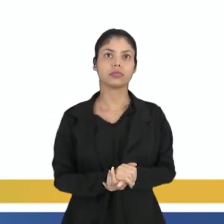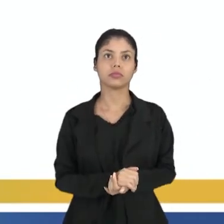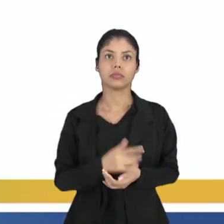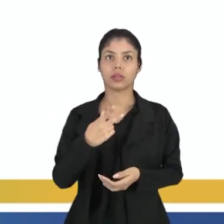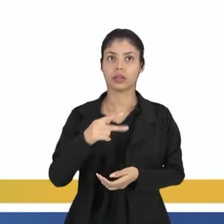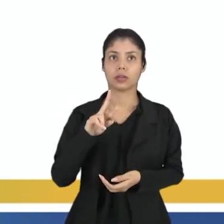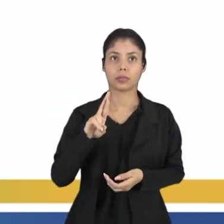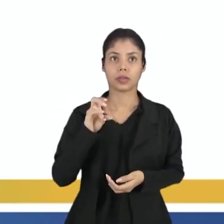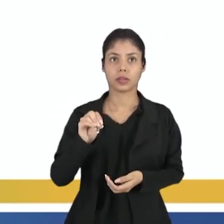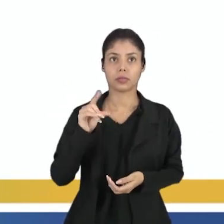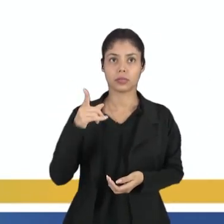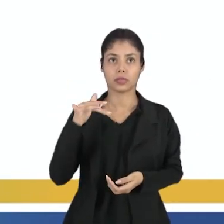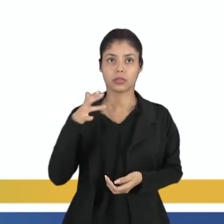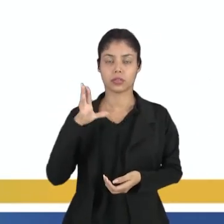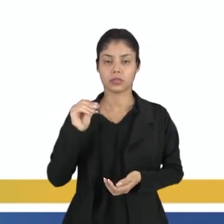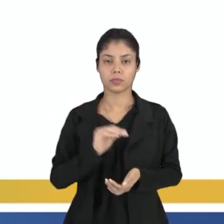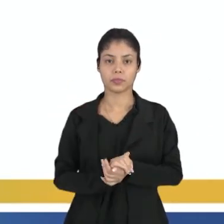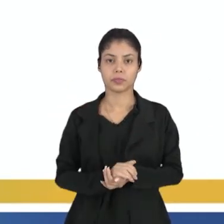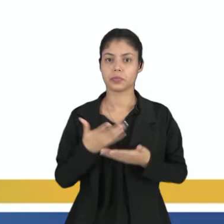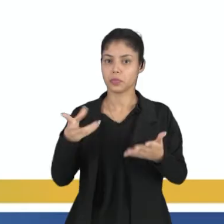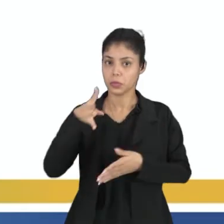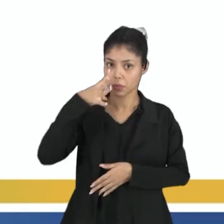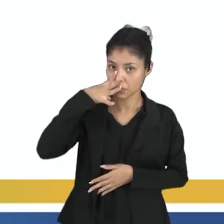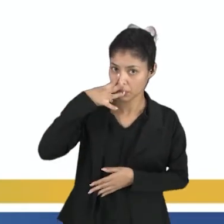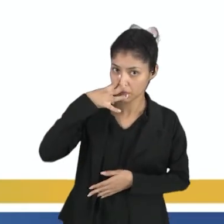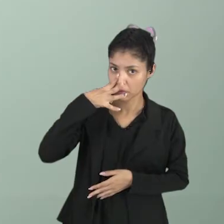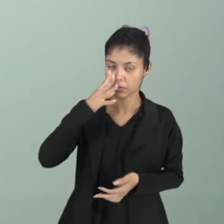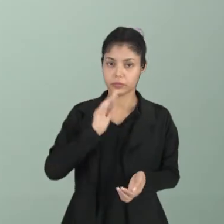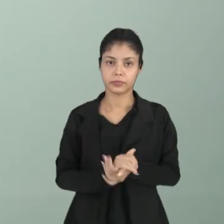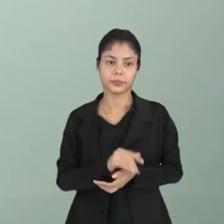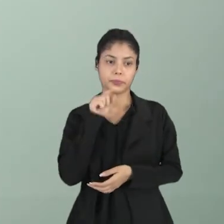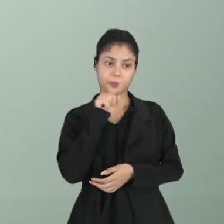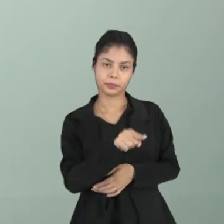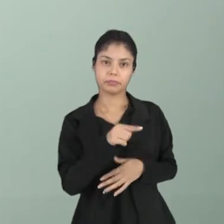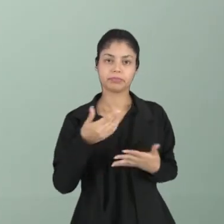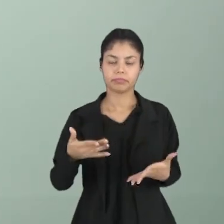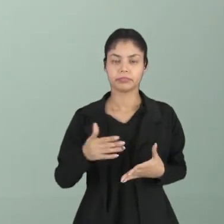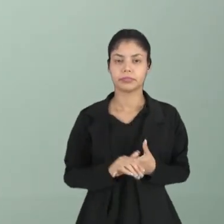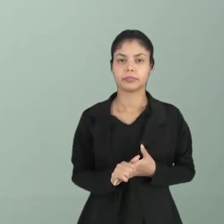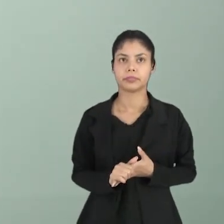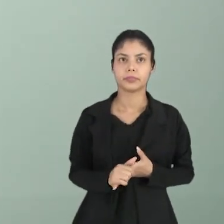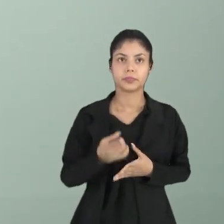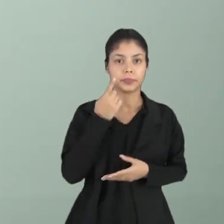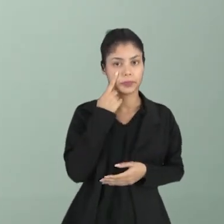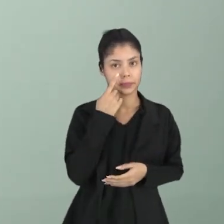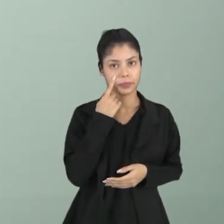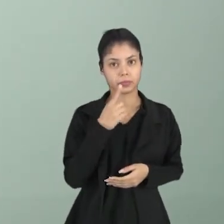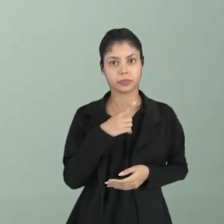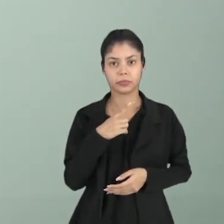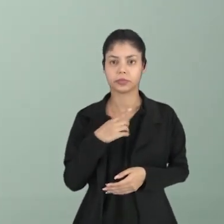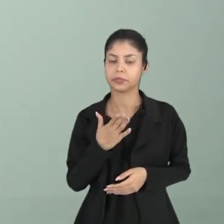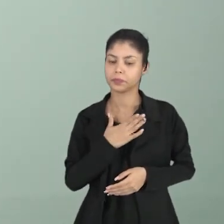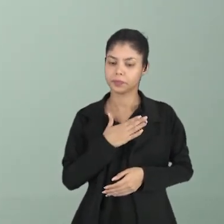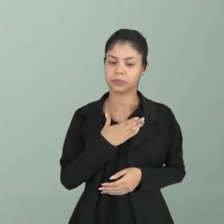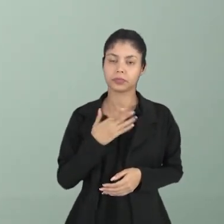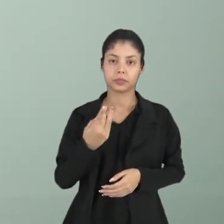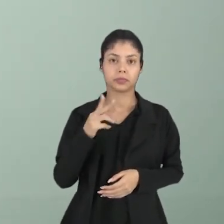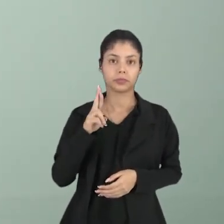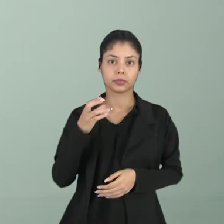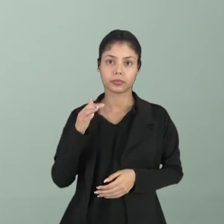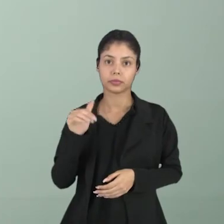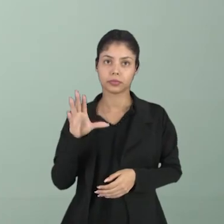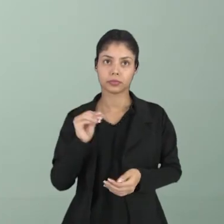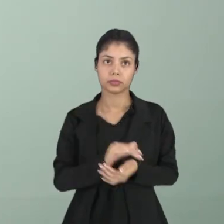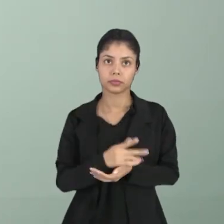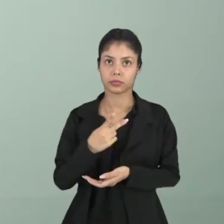uma preposição. Então, tenho admiração por você. Observa aí que eu tenho a minha preposição